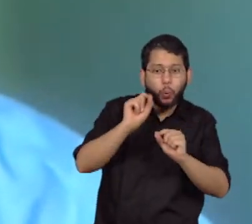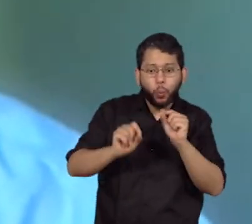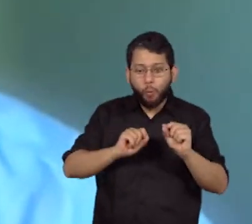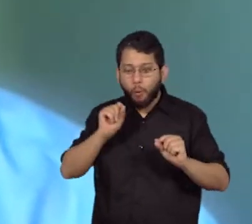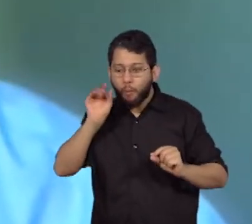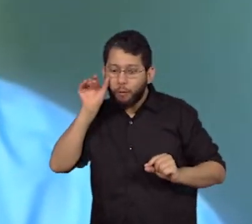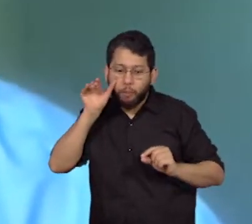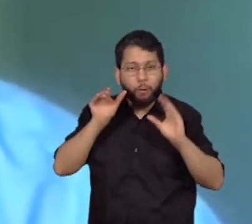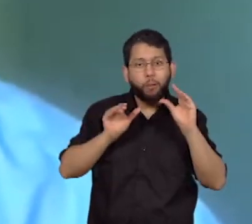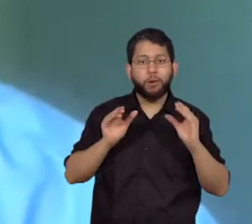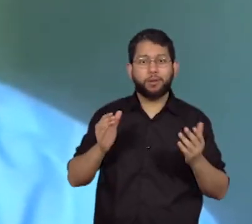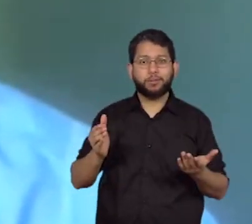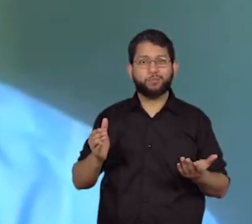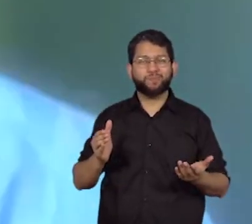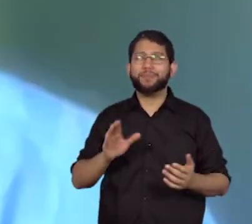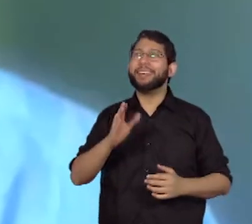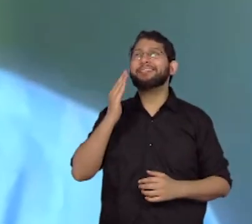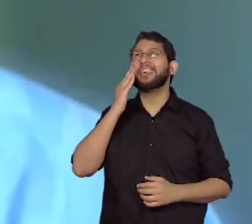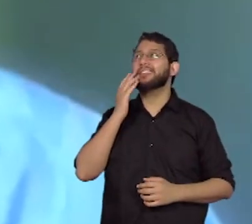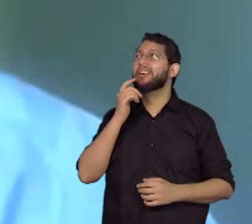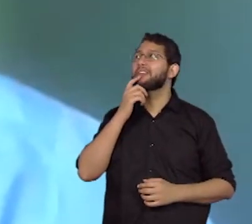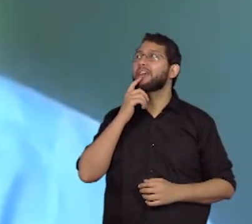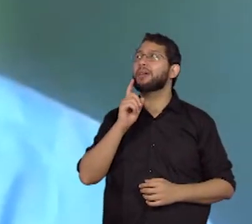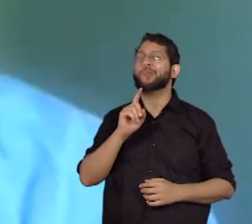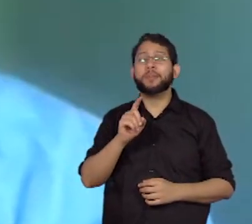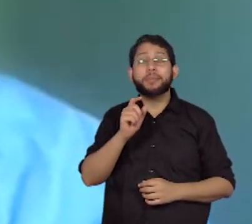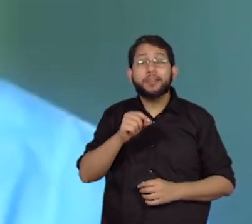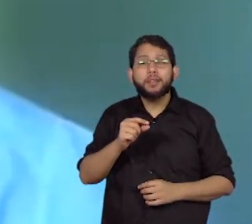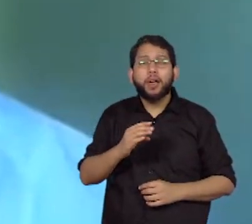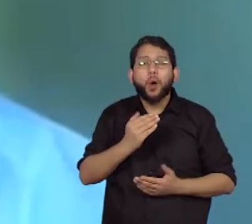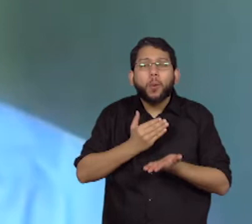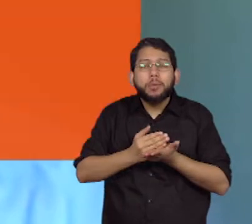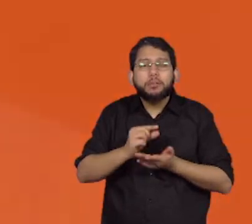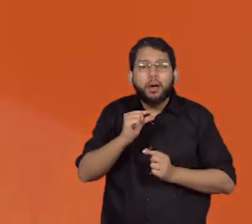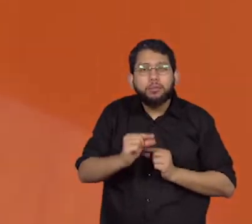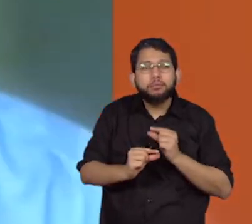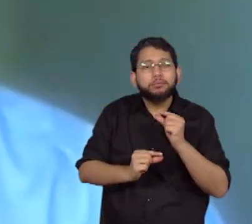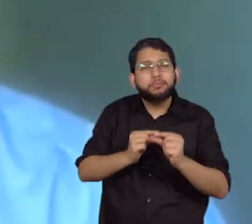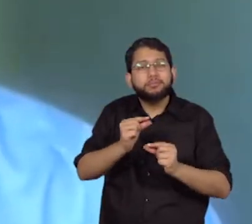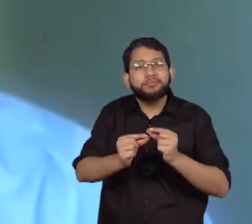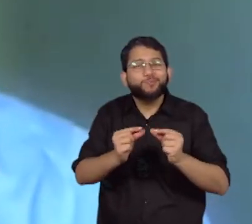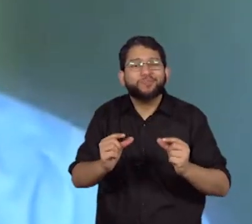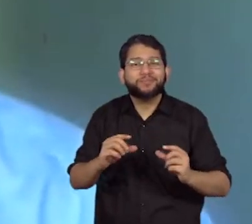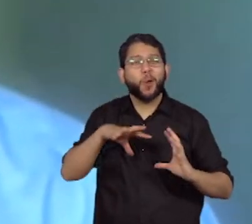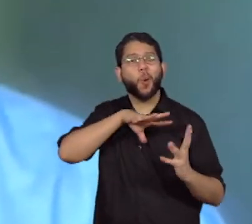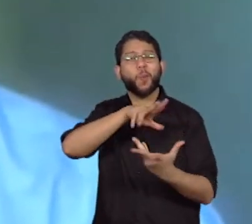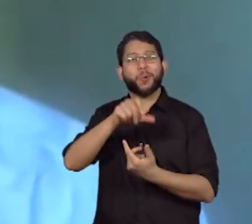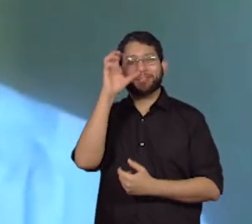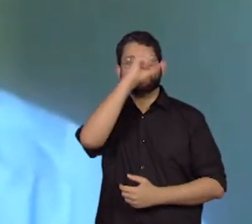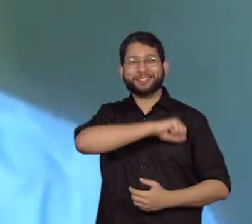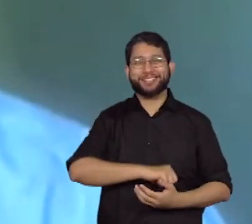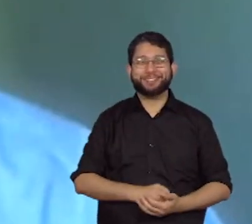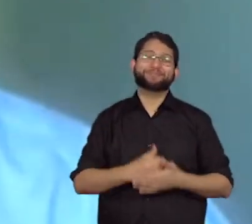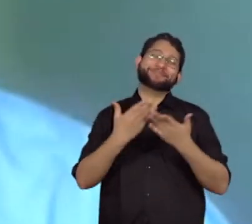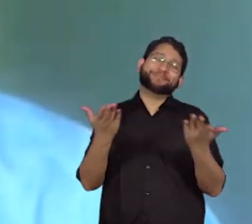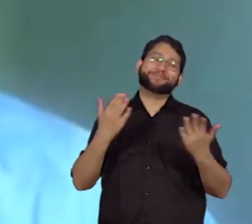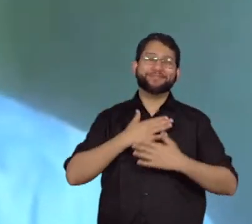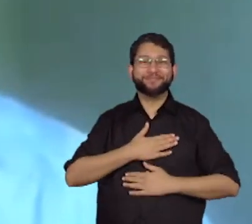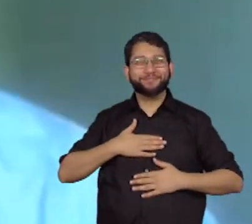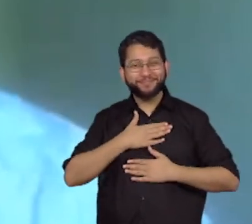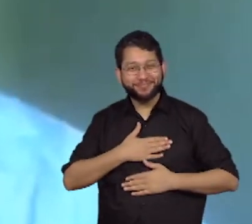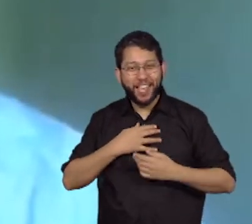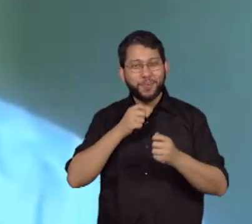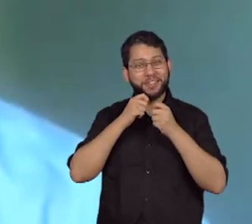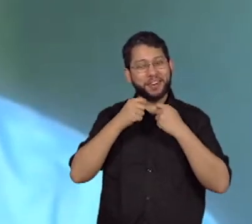De entender é difícil, pelo menos ter um entendimento melhor do mundo. Gente, muito, muito legal